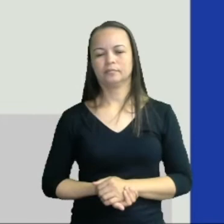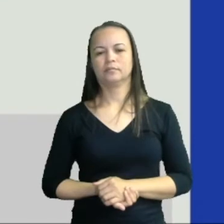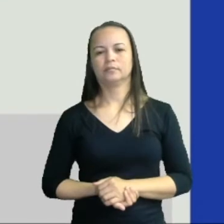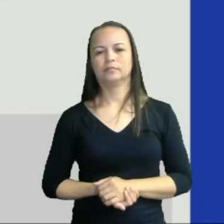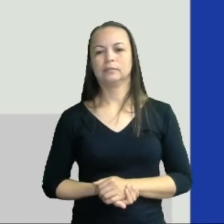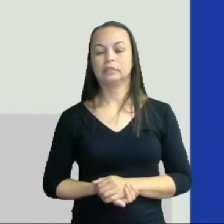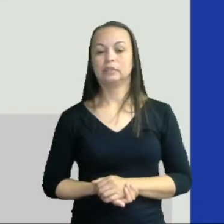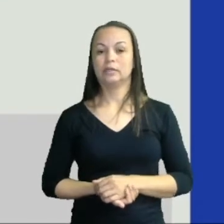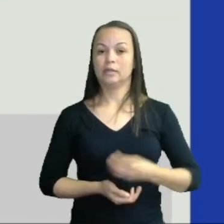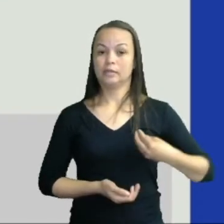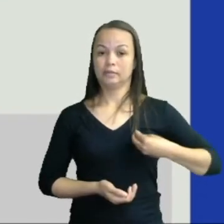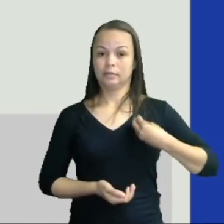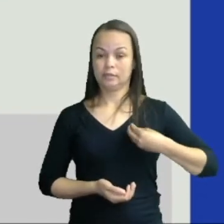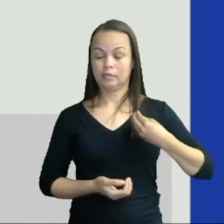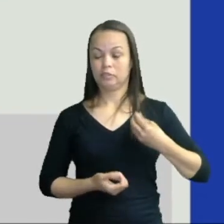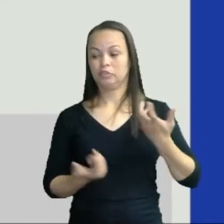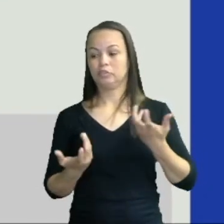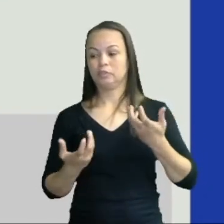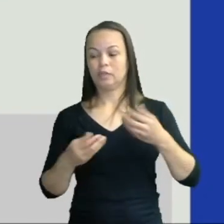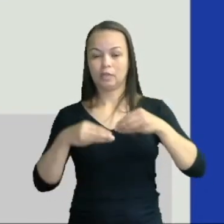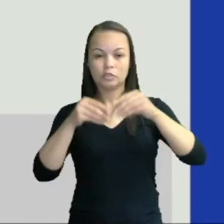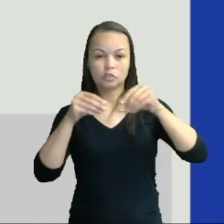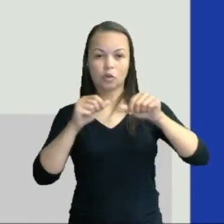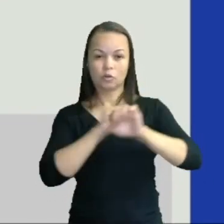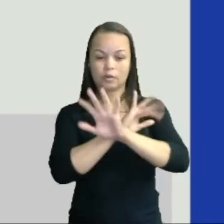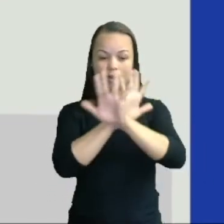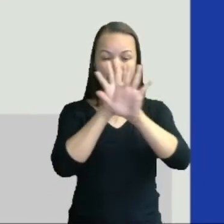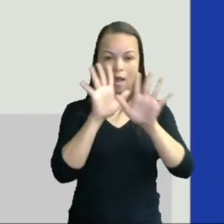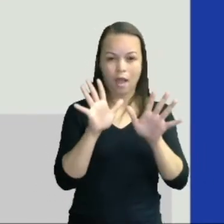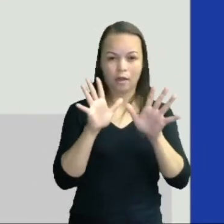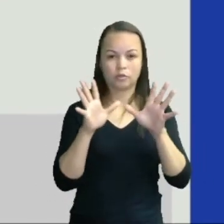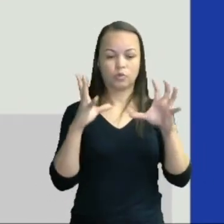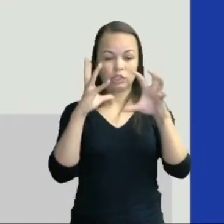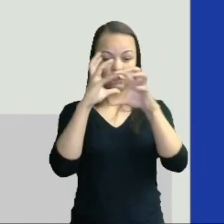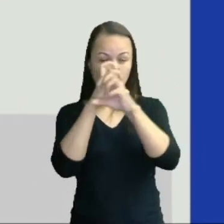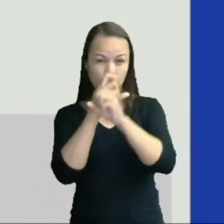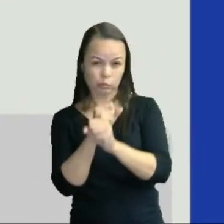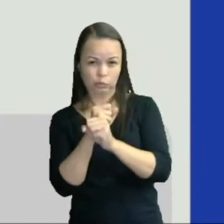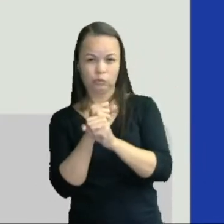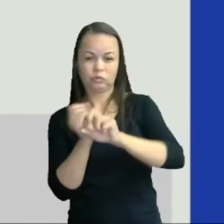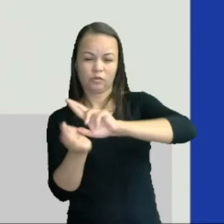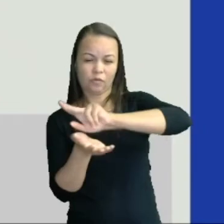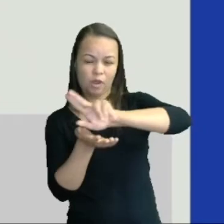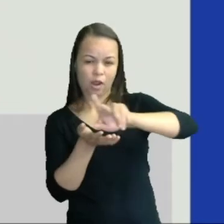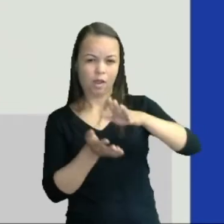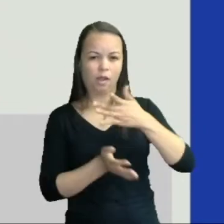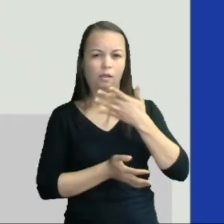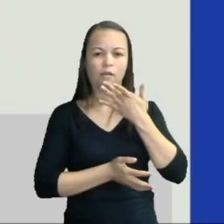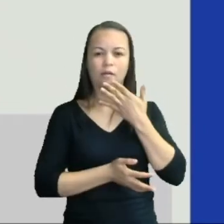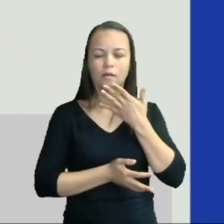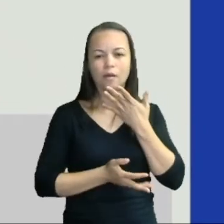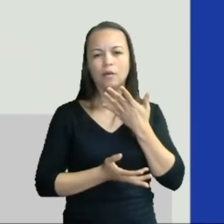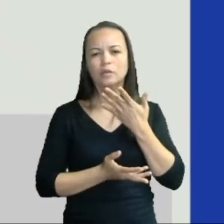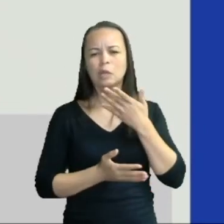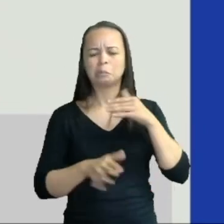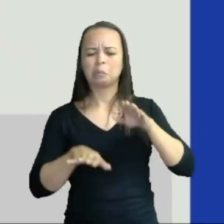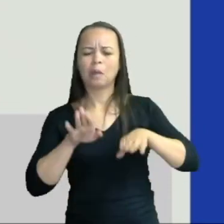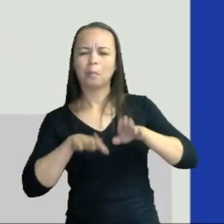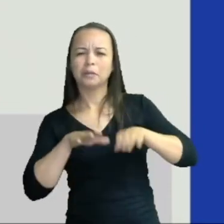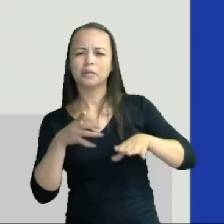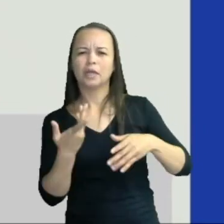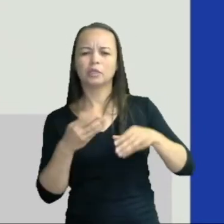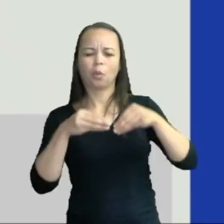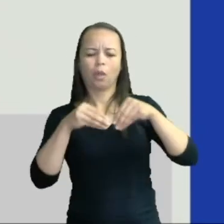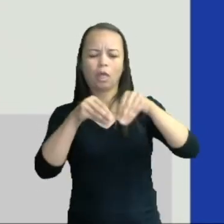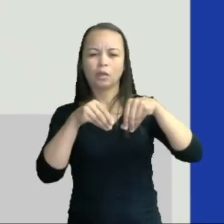Existem solos claros, escuros e de diversas cores. Dependendo do tipo de solo, há maior